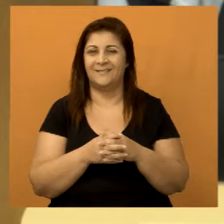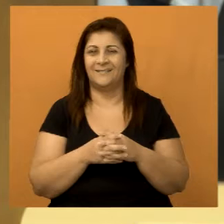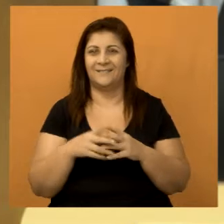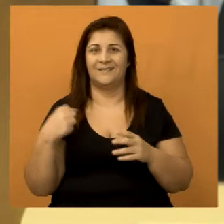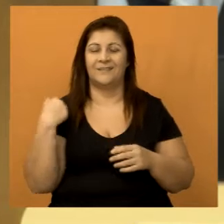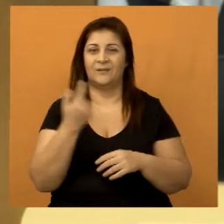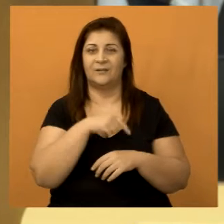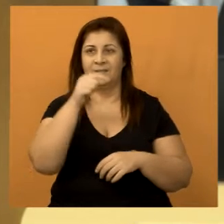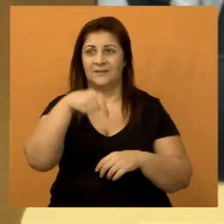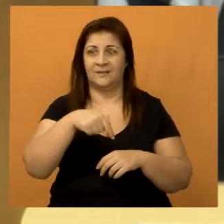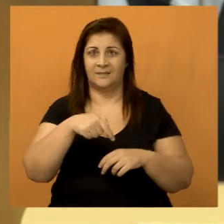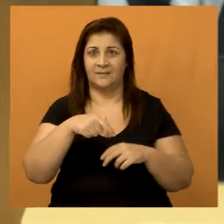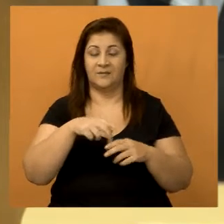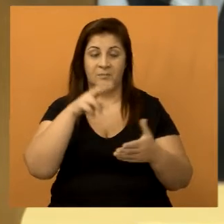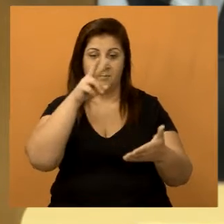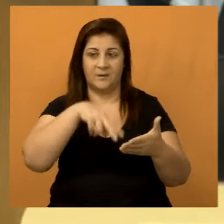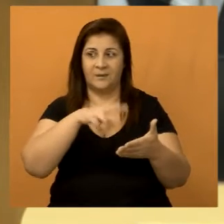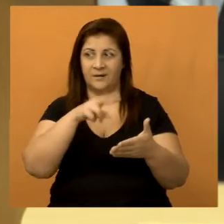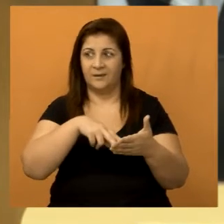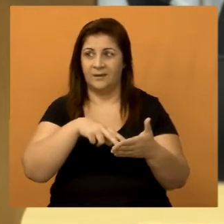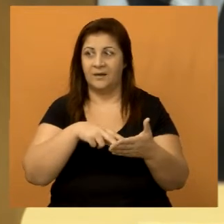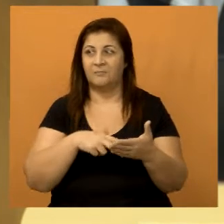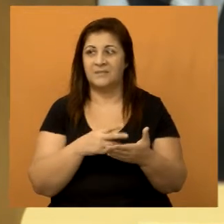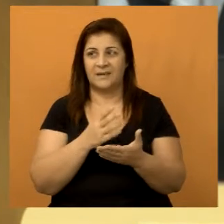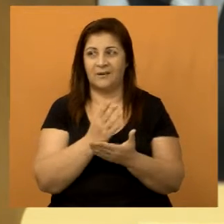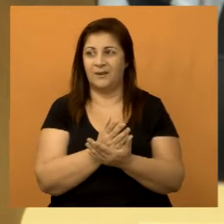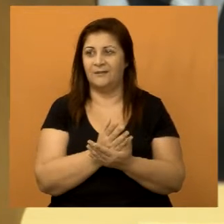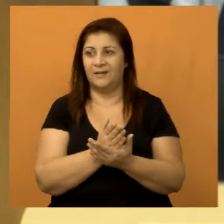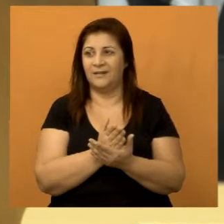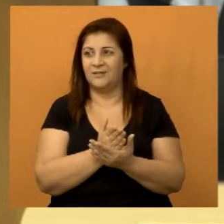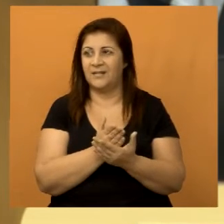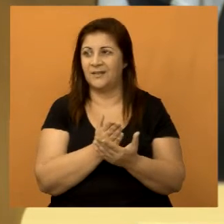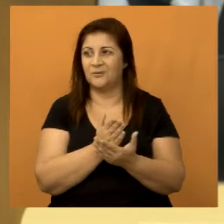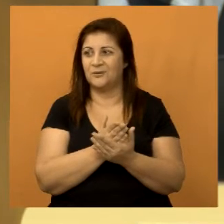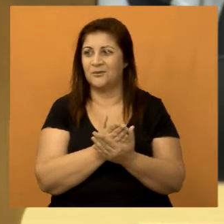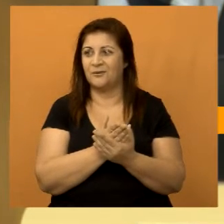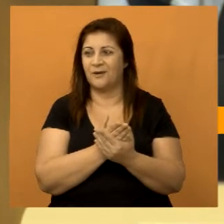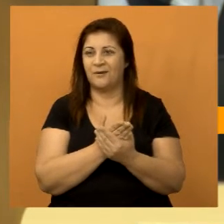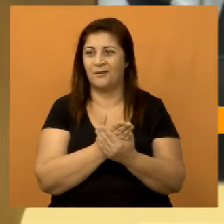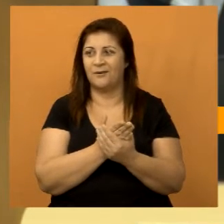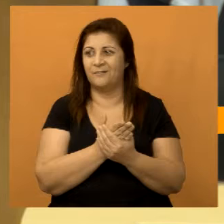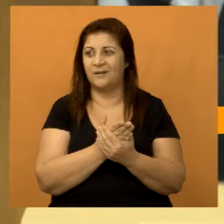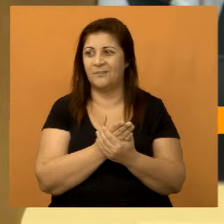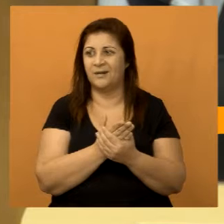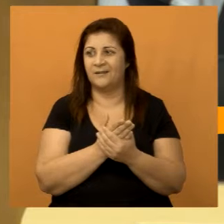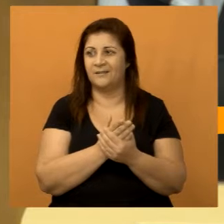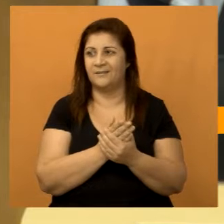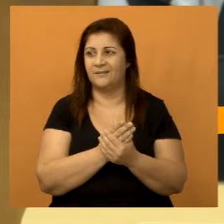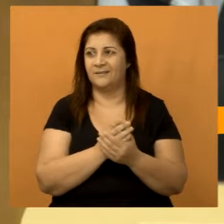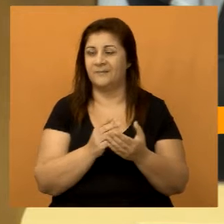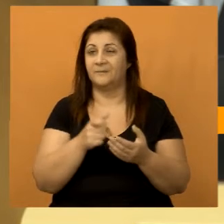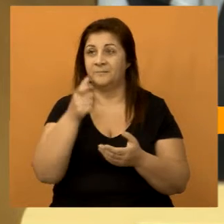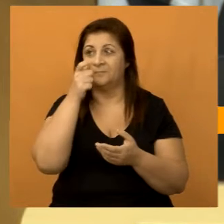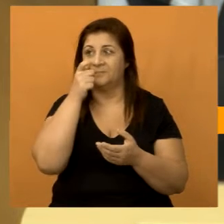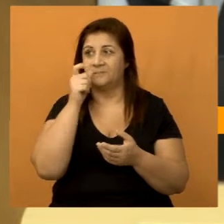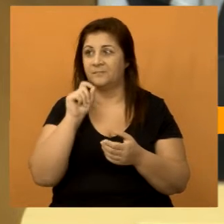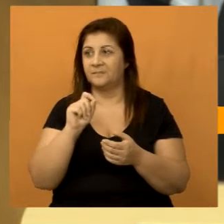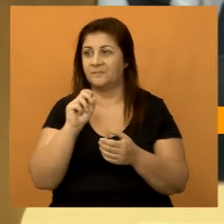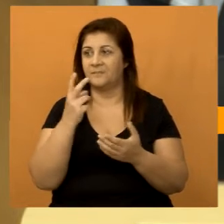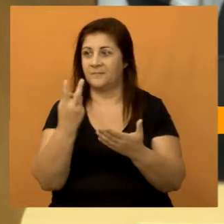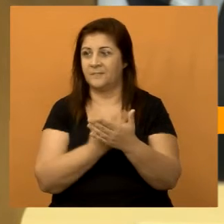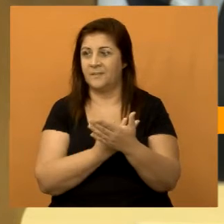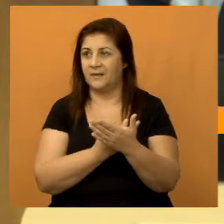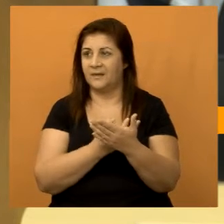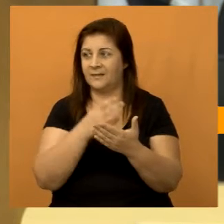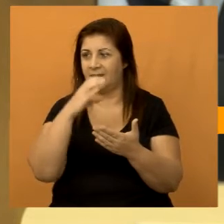Estamos aqui reunidos para a leitura do relatório da Comissão Parlamentar de Inquérito que visou apurar possíveis irregularidades